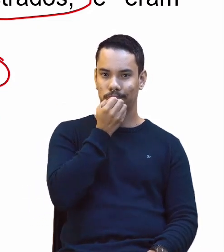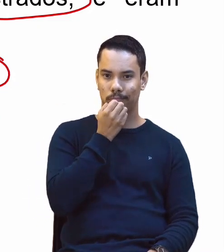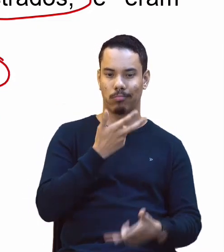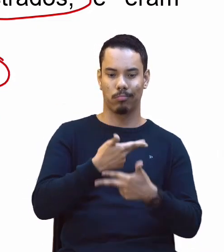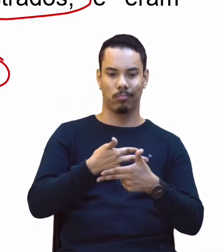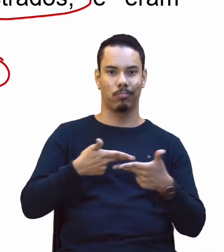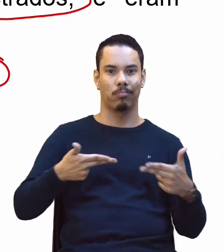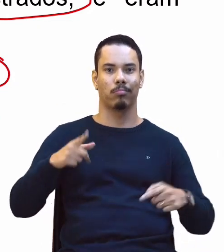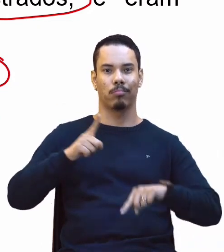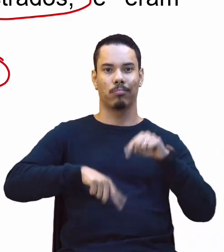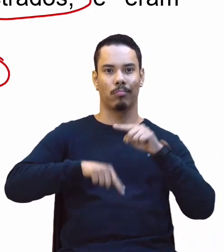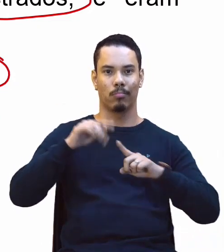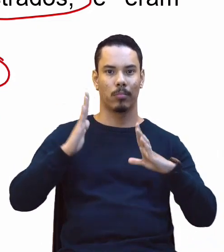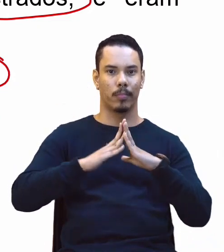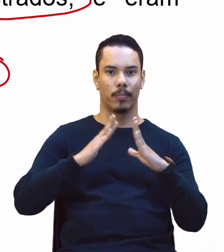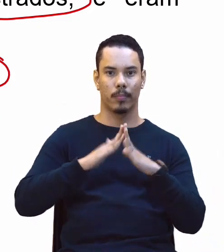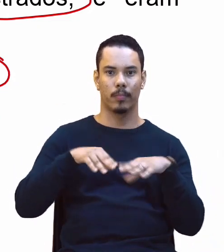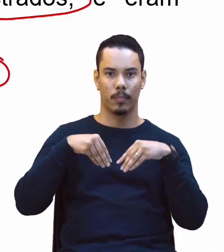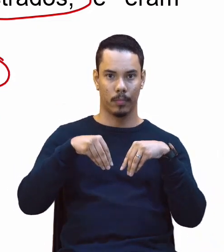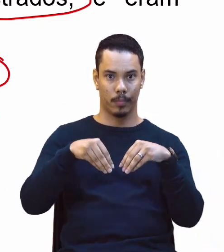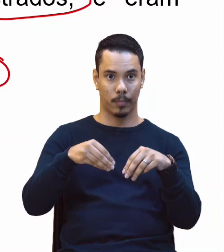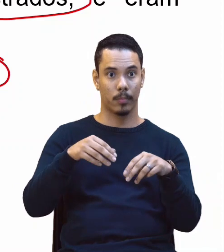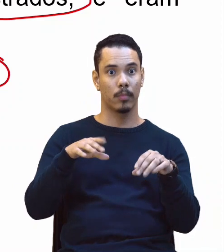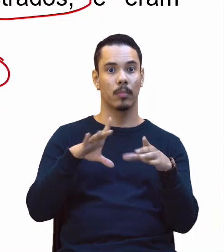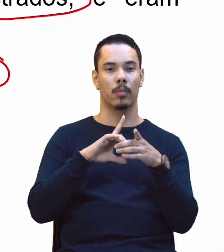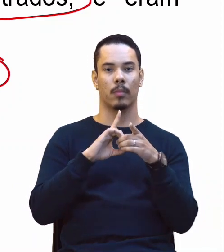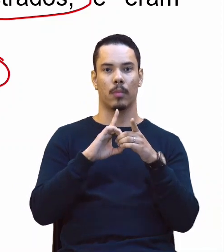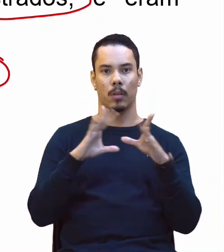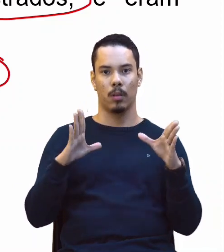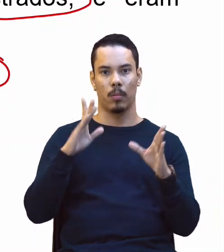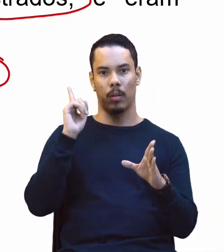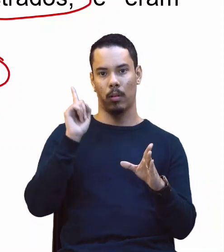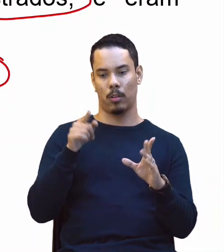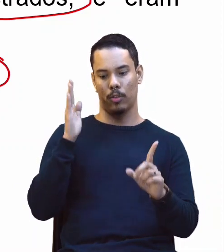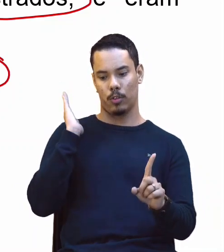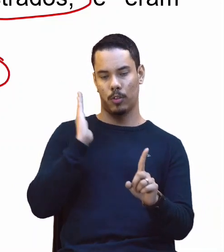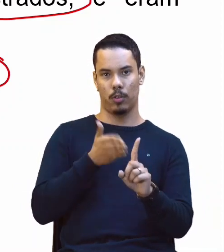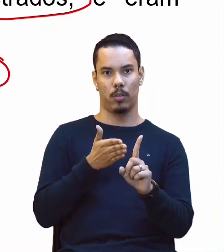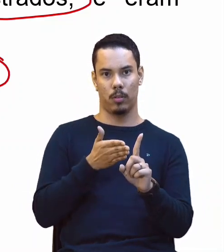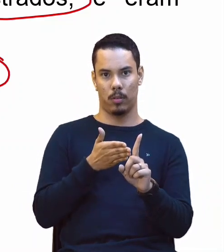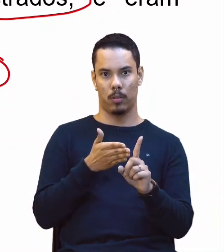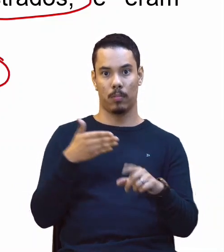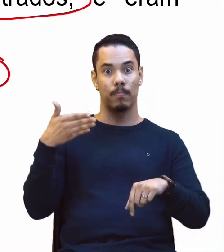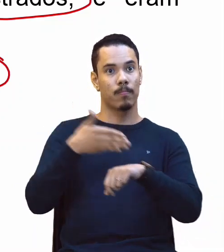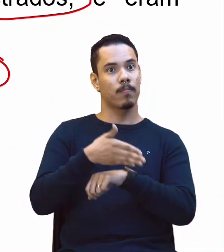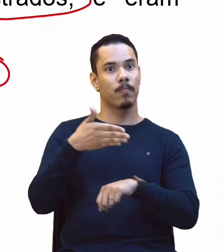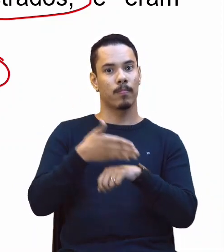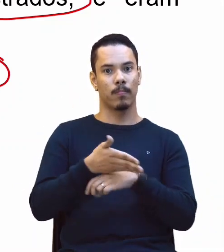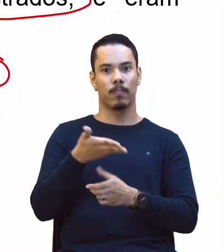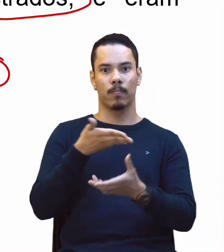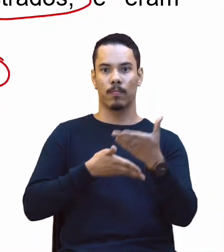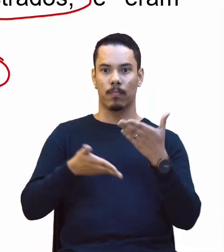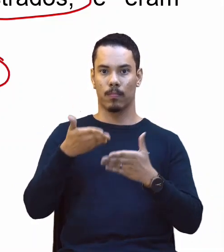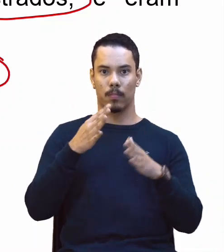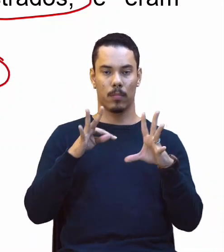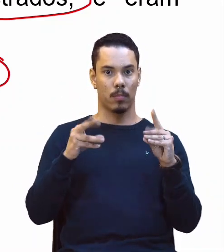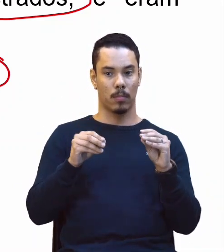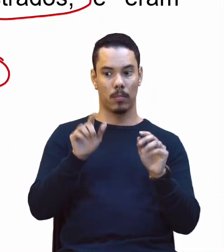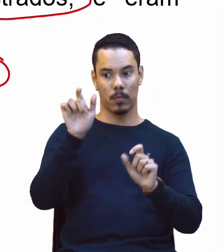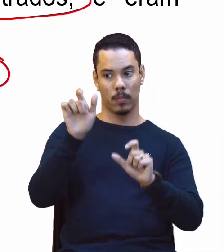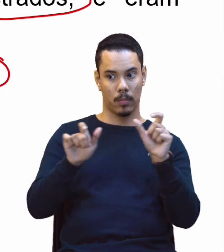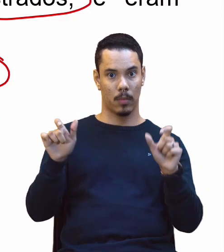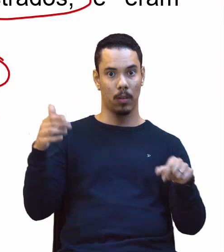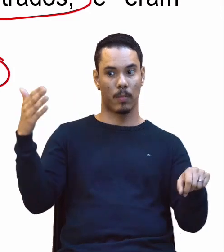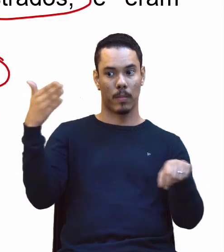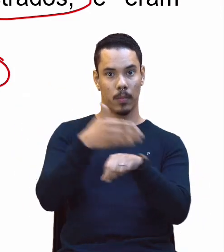quem é o cidadão. E a democracia ela é direta, ou seja, participativa. O cidadão vai e